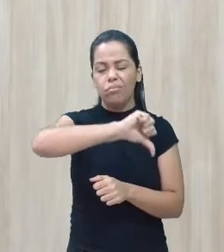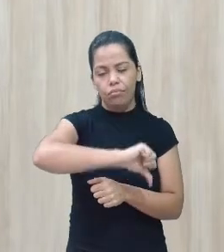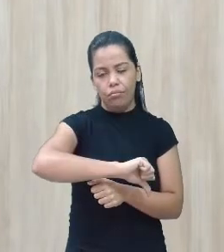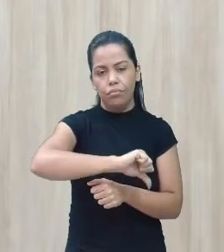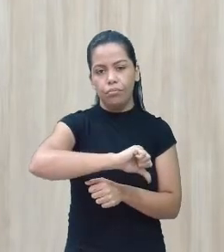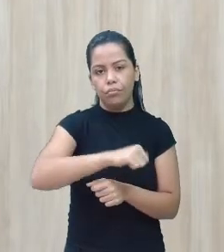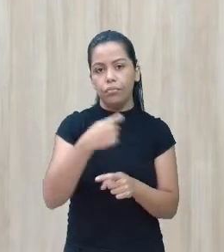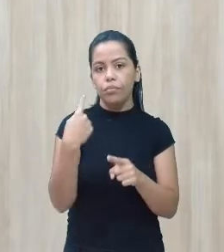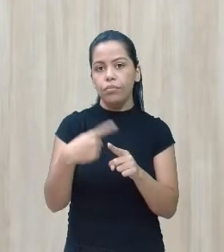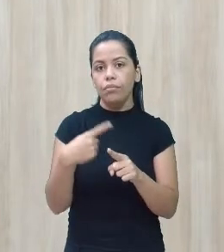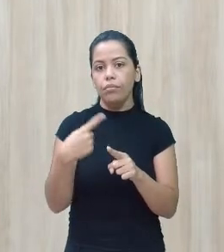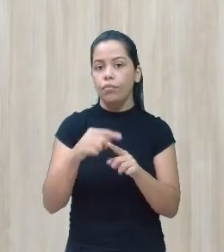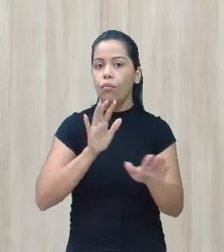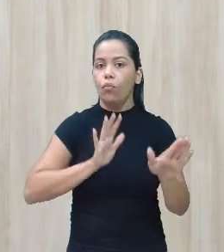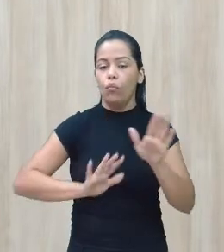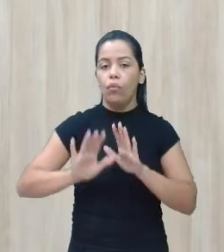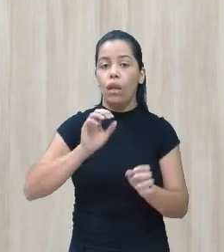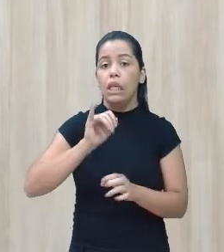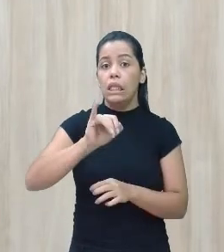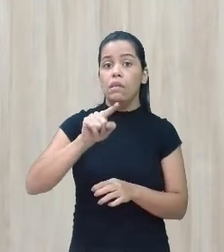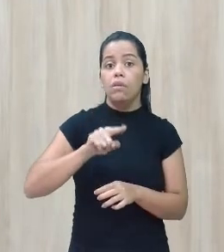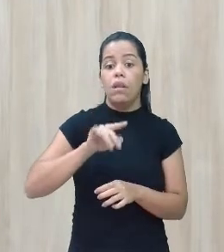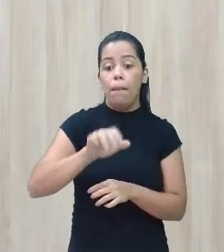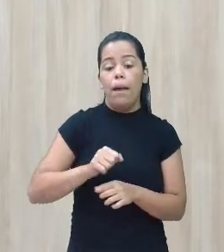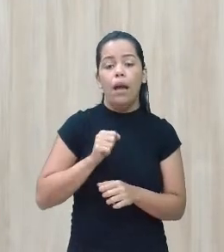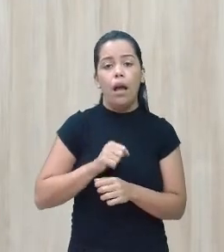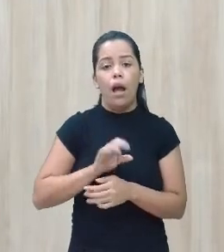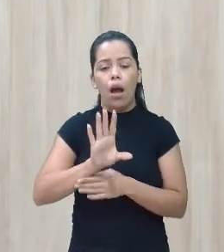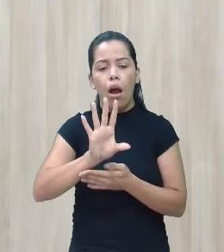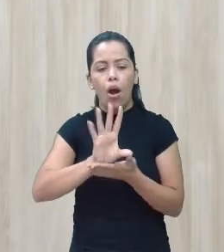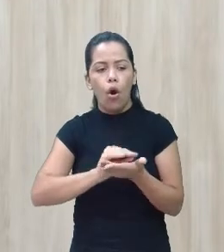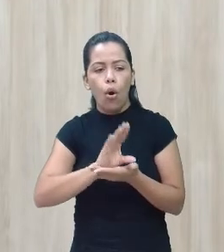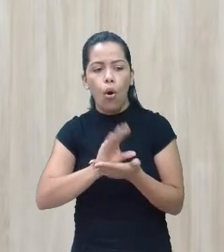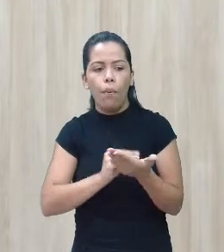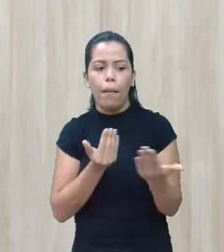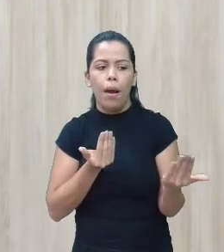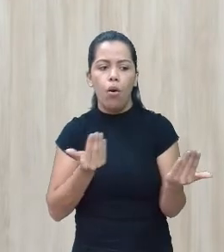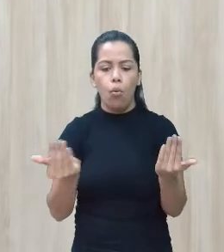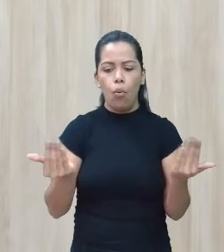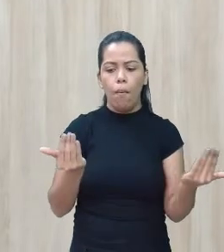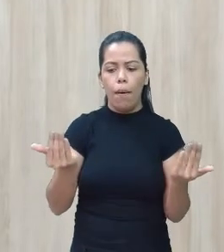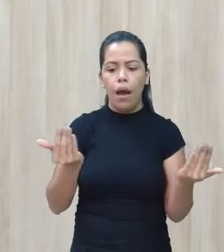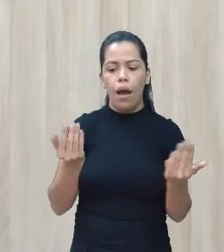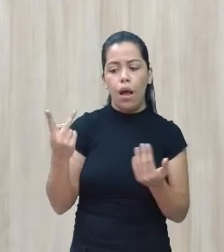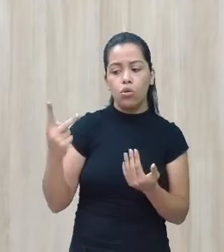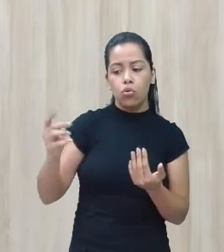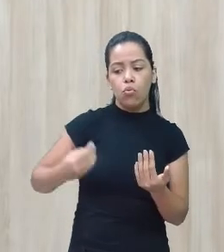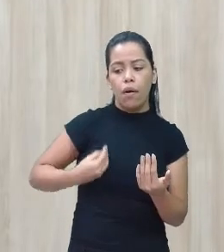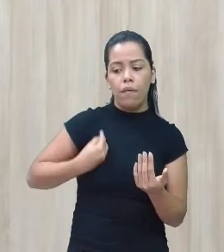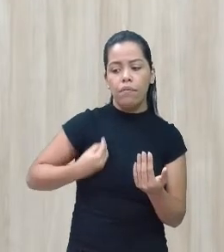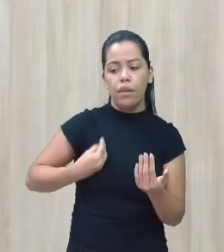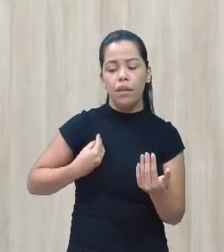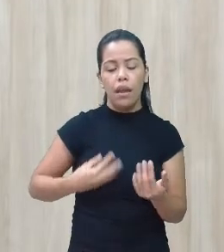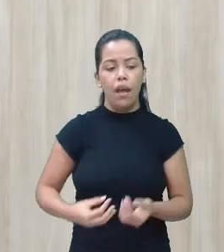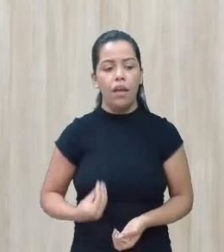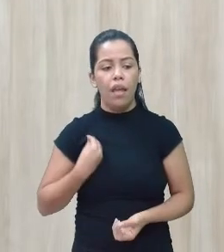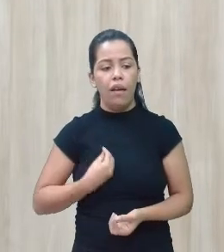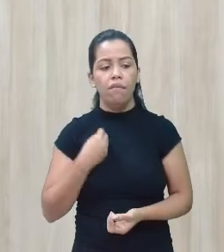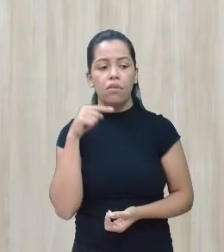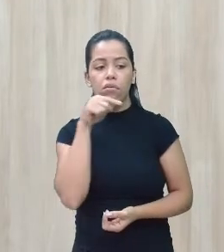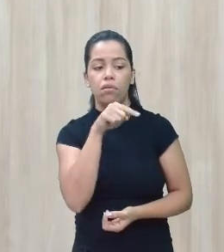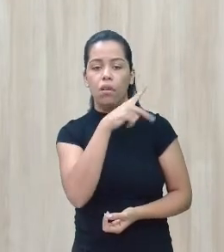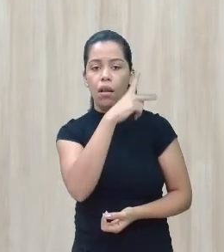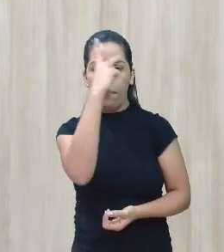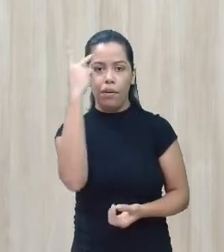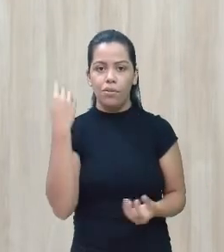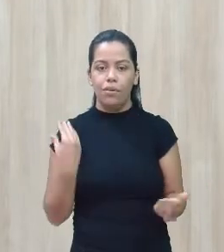negativo também se você tomar como um modelo comparativo ou de alguma coisa que te falta e te angustia. Então, é preciso